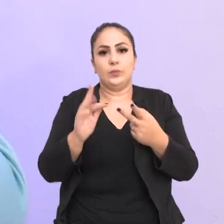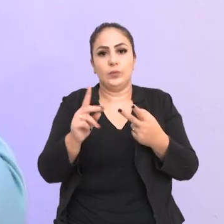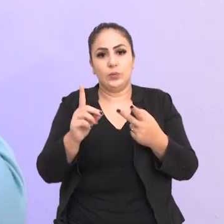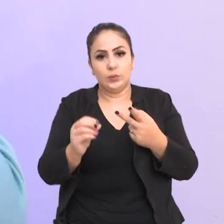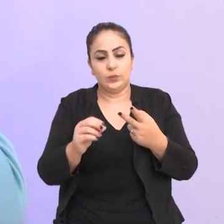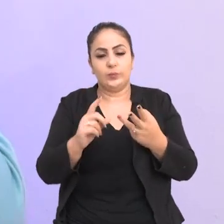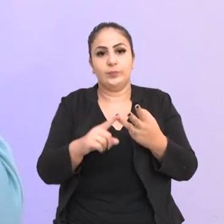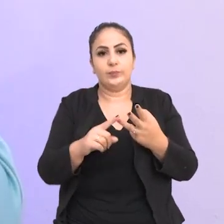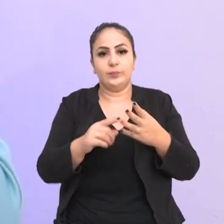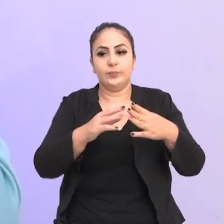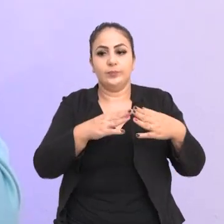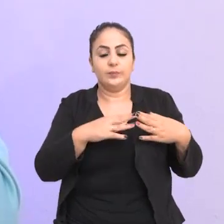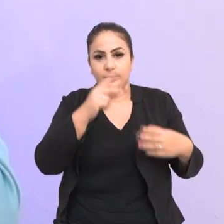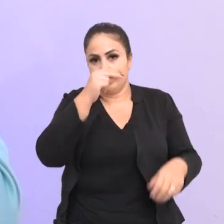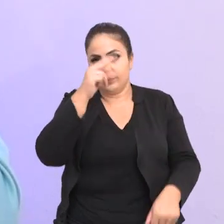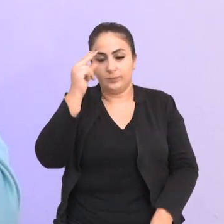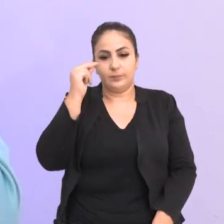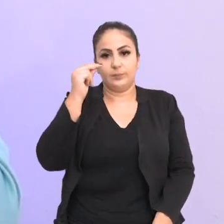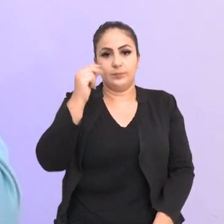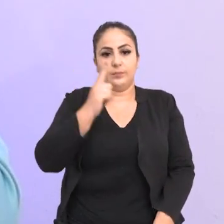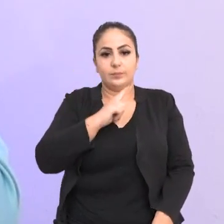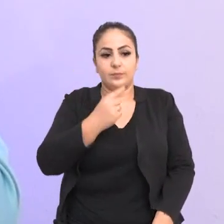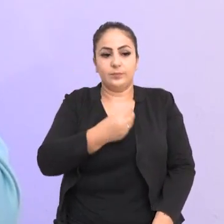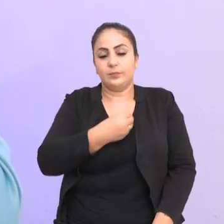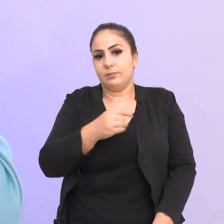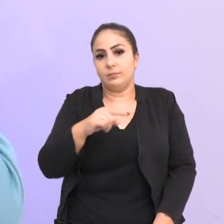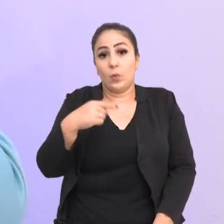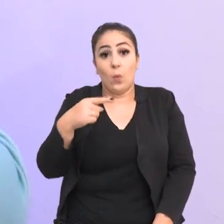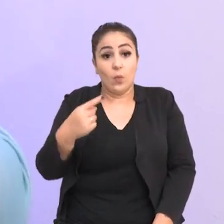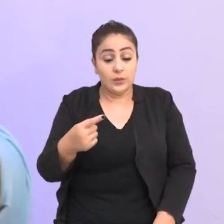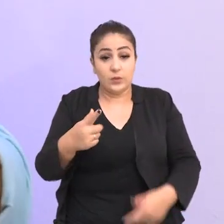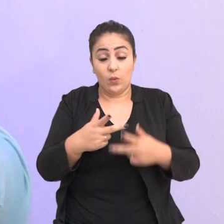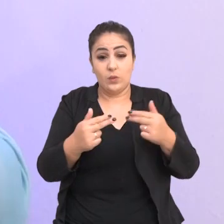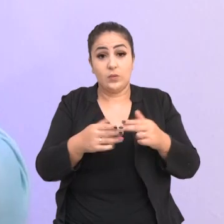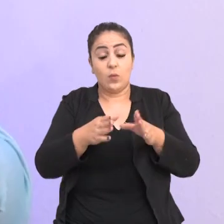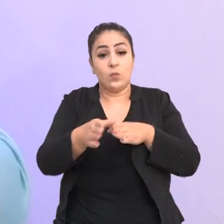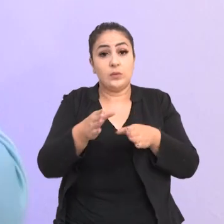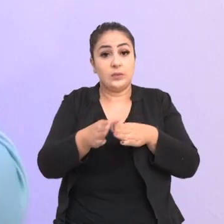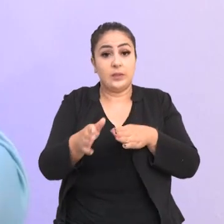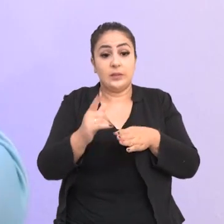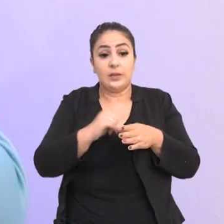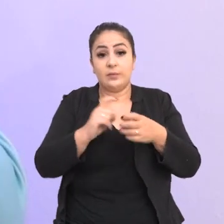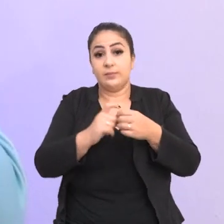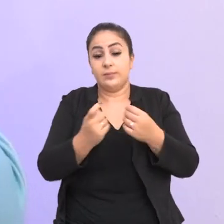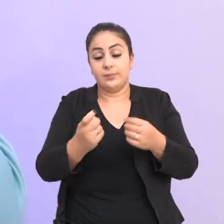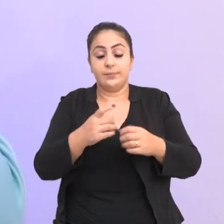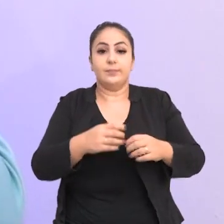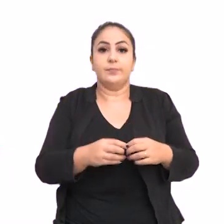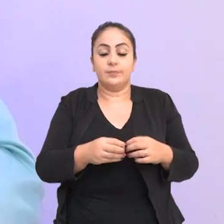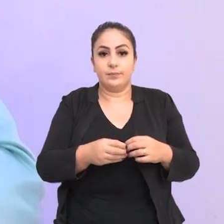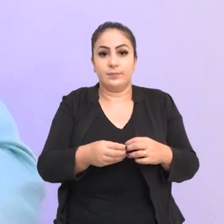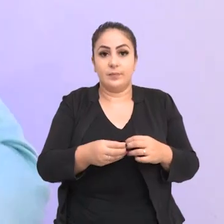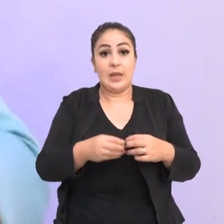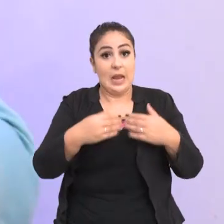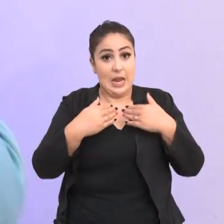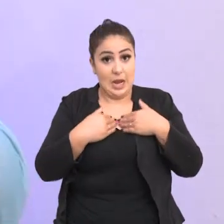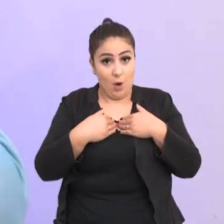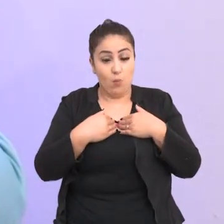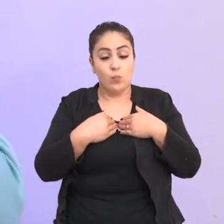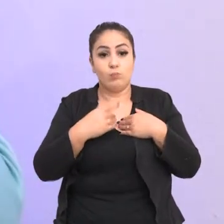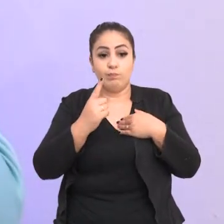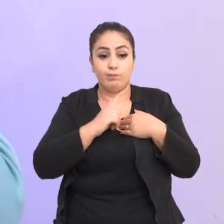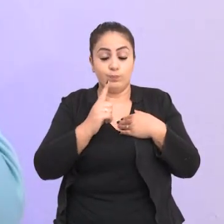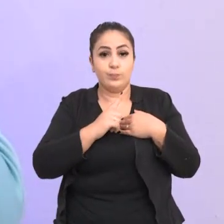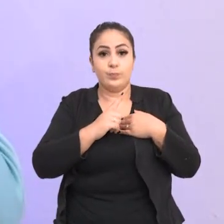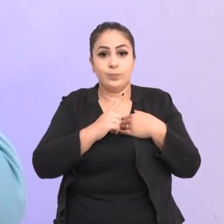um fundo de defesa municipal e o Conselho está desativado. E eu,